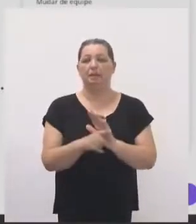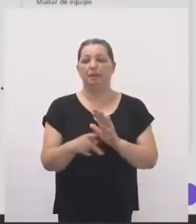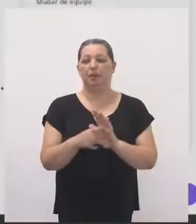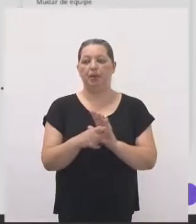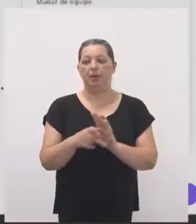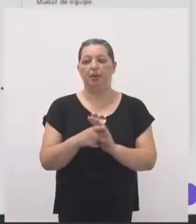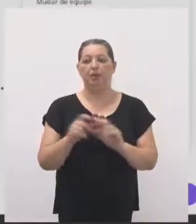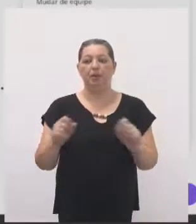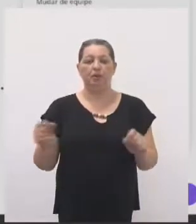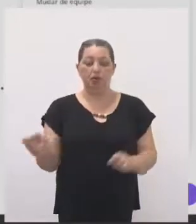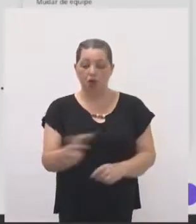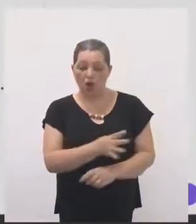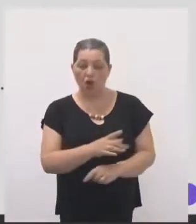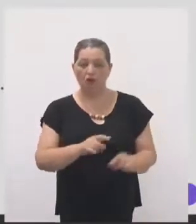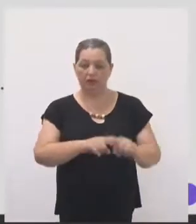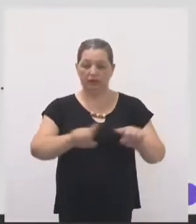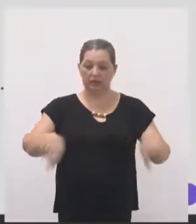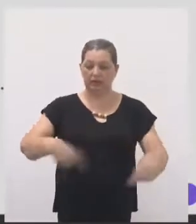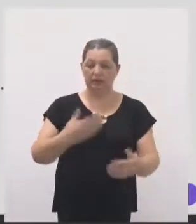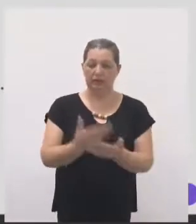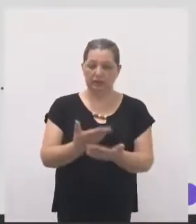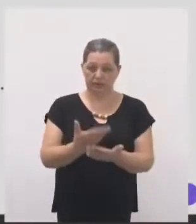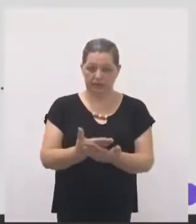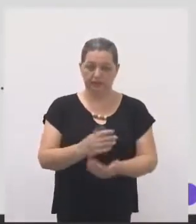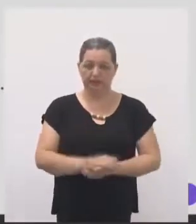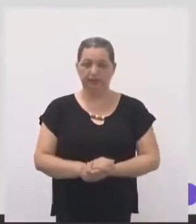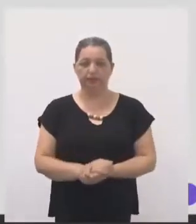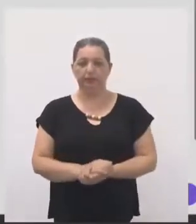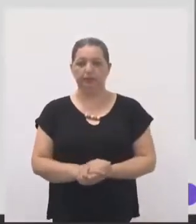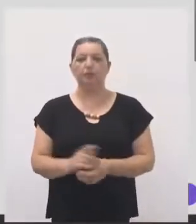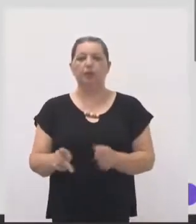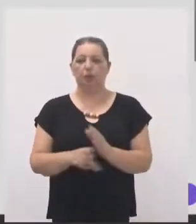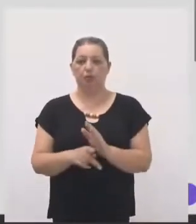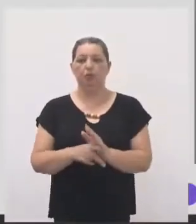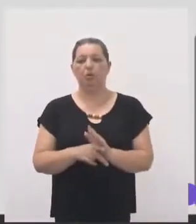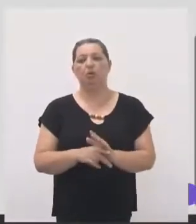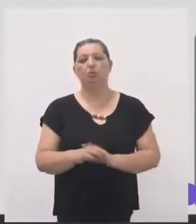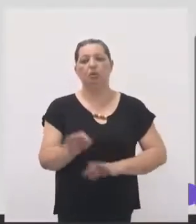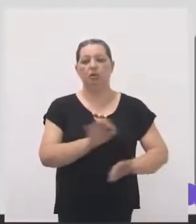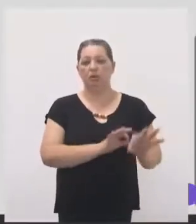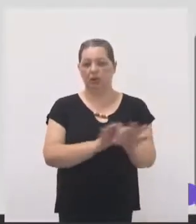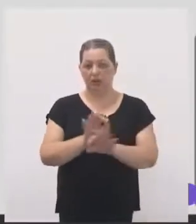equipe nova, uma sala de aula nova, é aqui na configuração que ele faz isso.